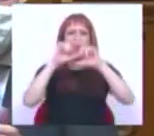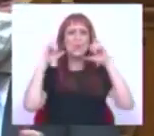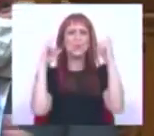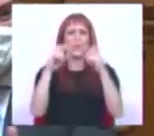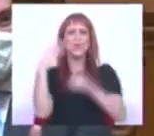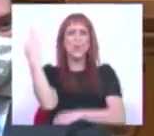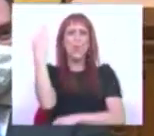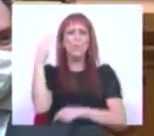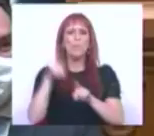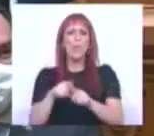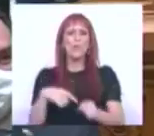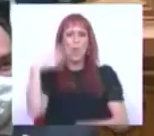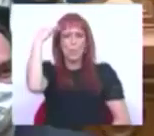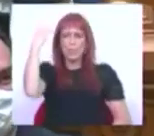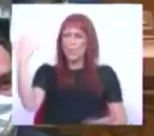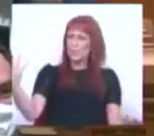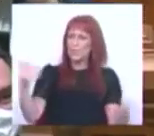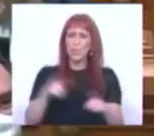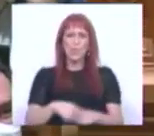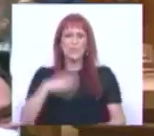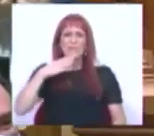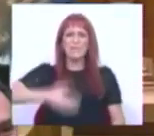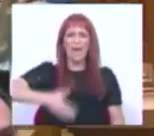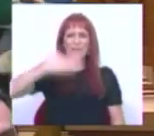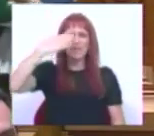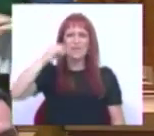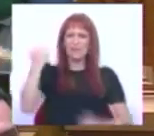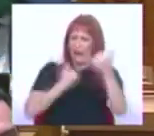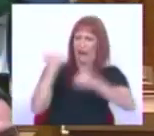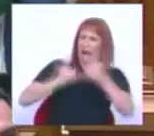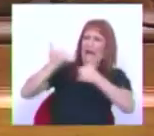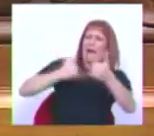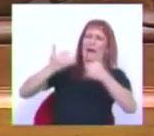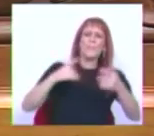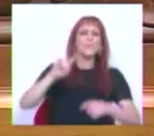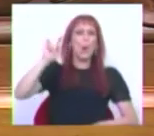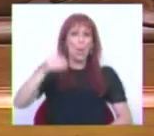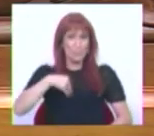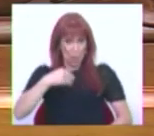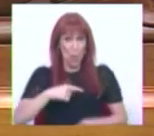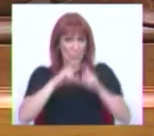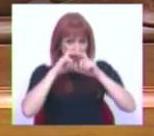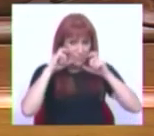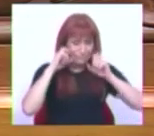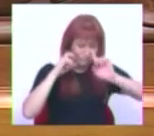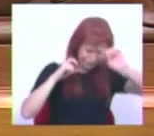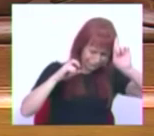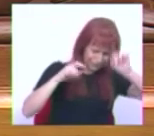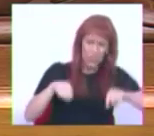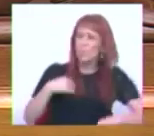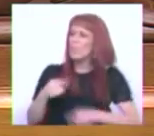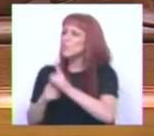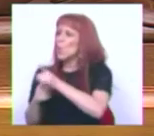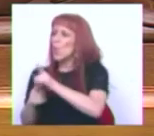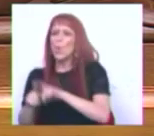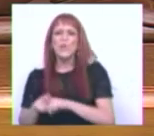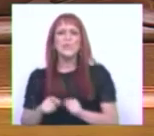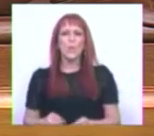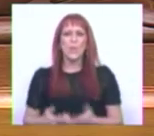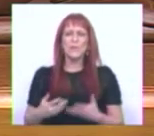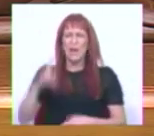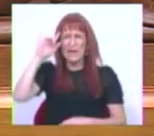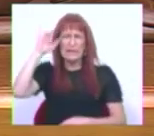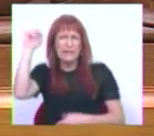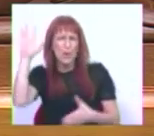no Porto, onde um professor de 60 anos foi agredido. Em vez de se preocuparem com máscaras, deviam estar preocupados com a carga